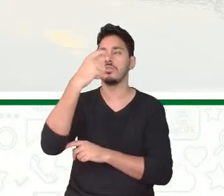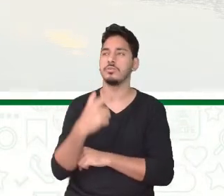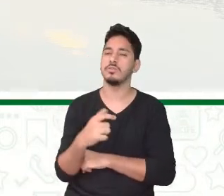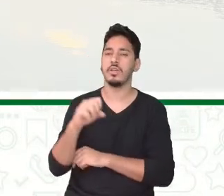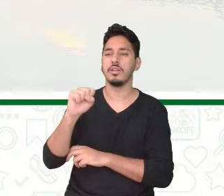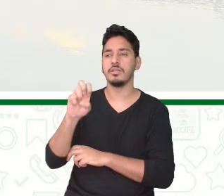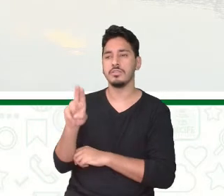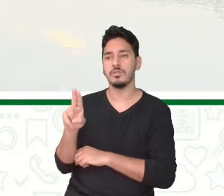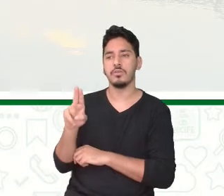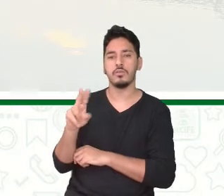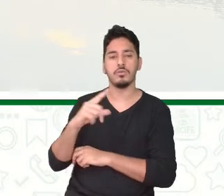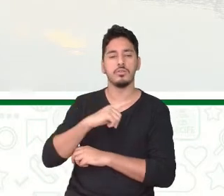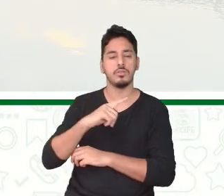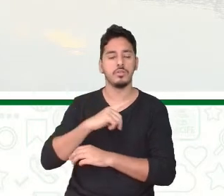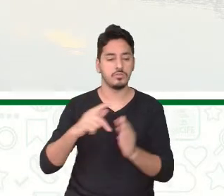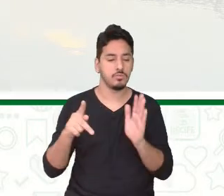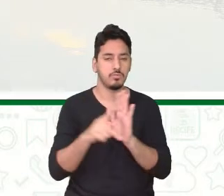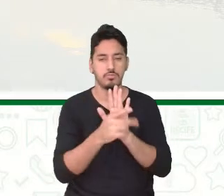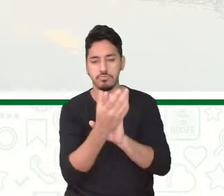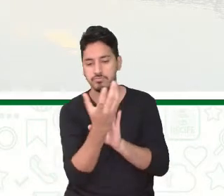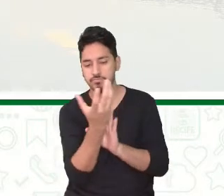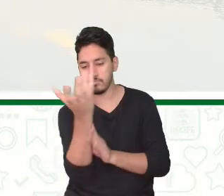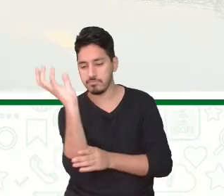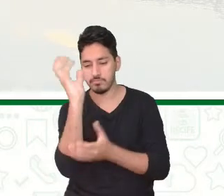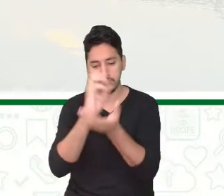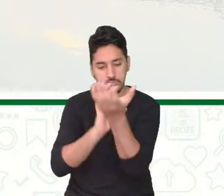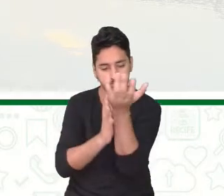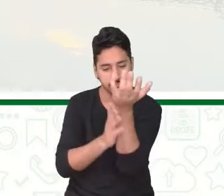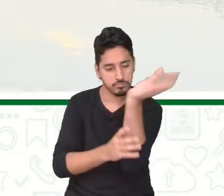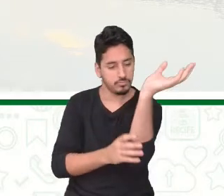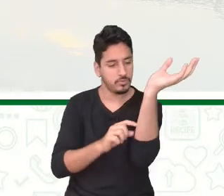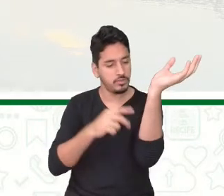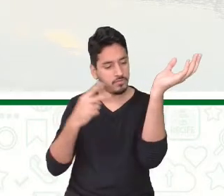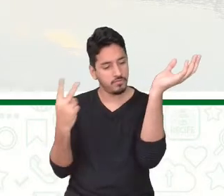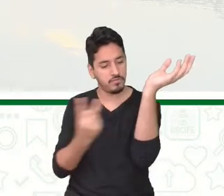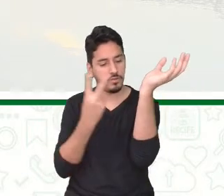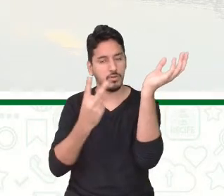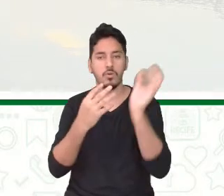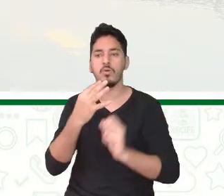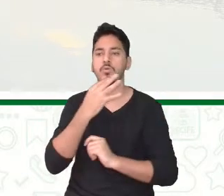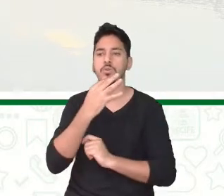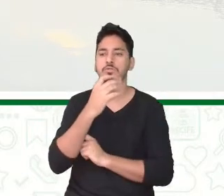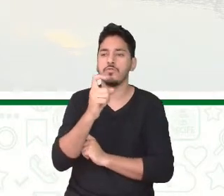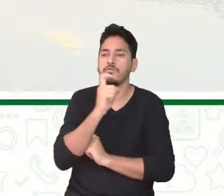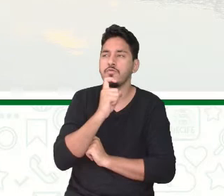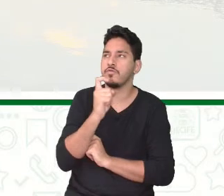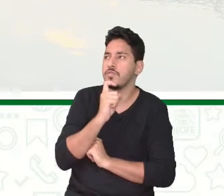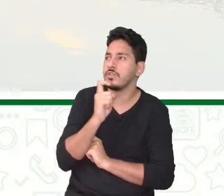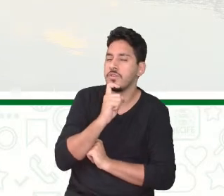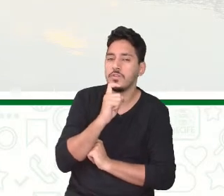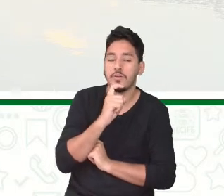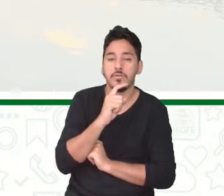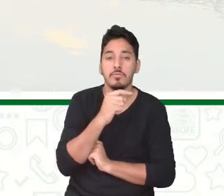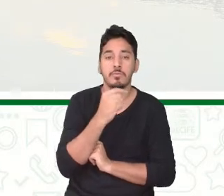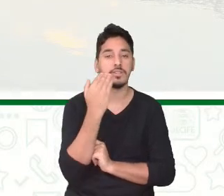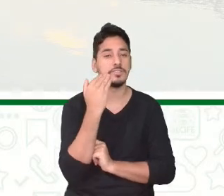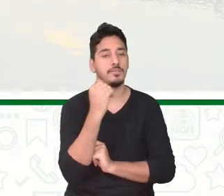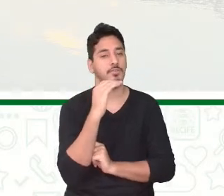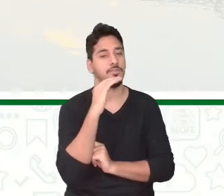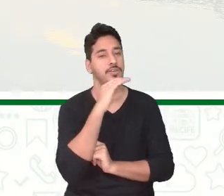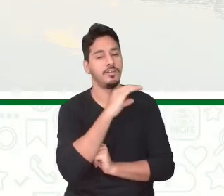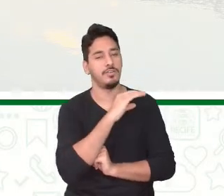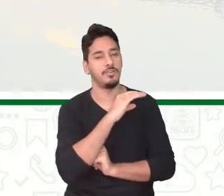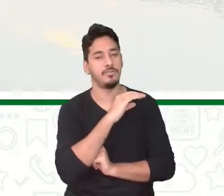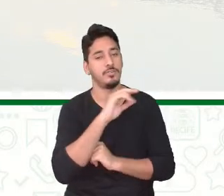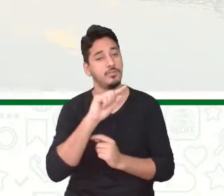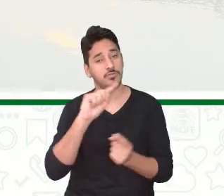um dia plantar as suas próprias árvores e dar-lhes valor, conhecer o frio para desfrutar do calor e o oposto.